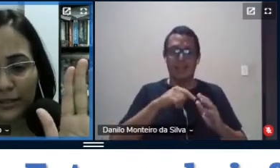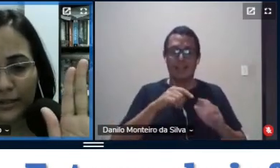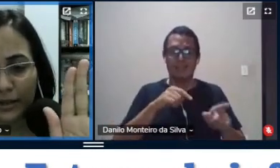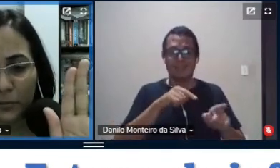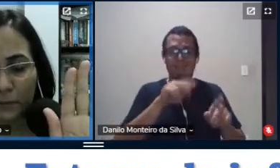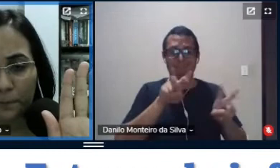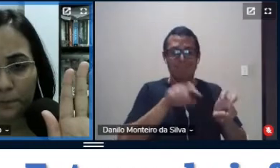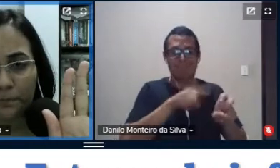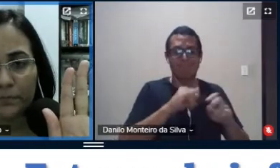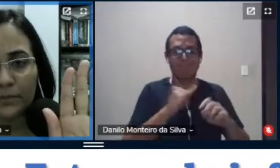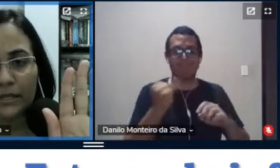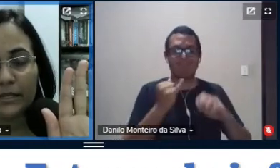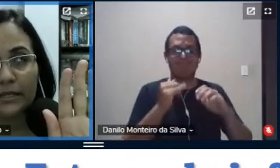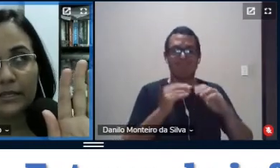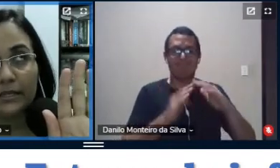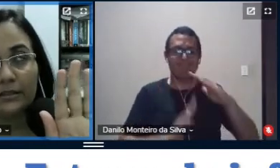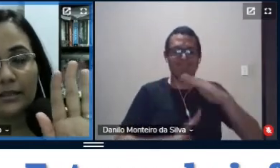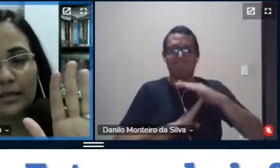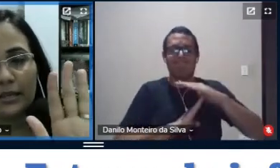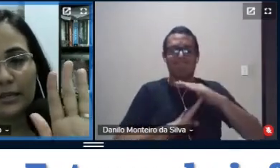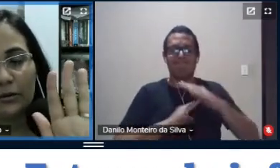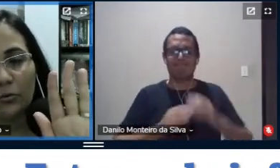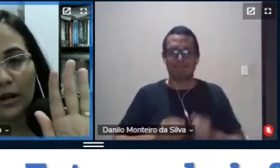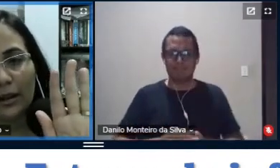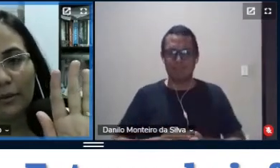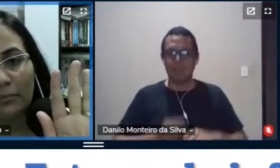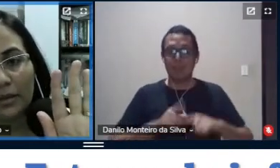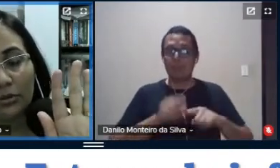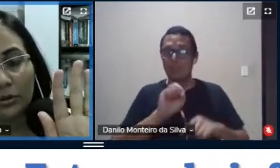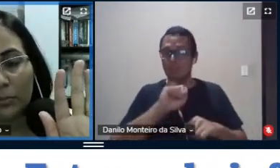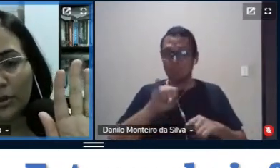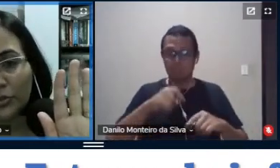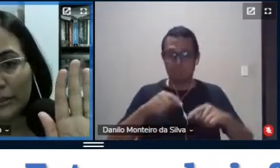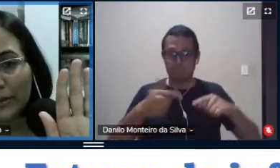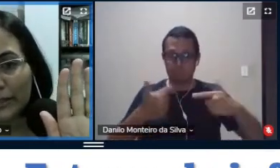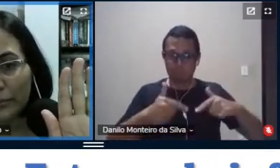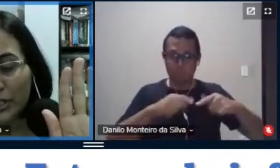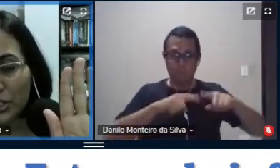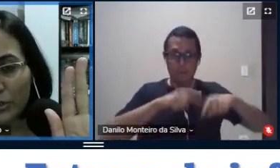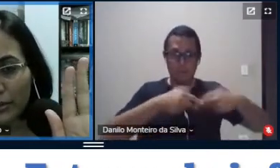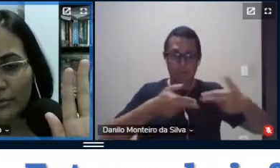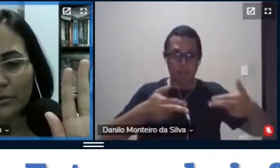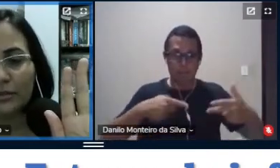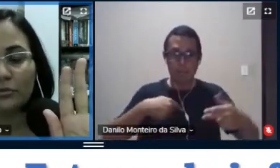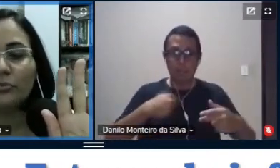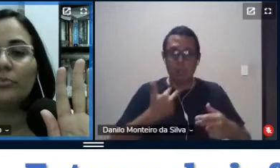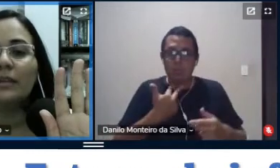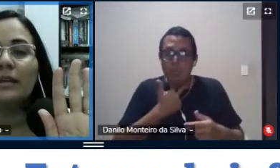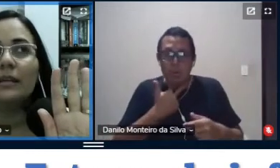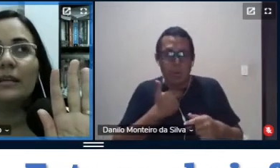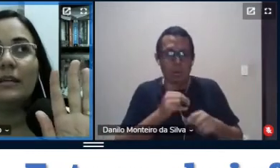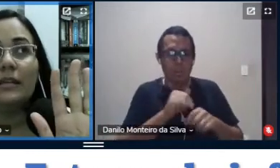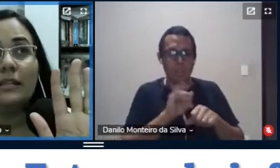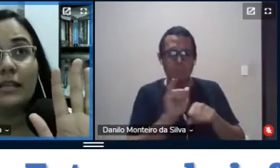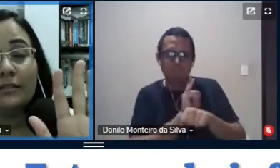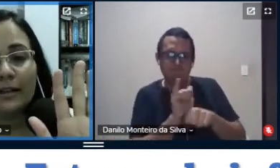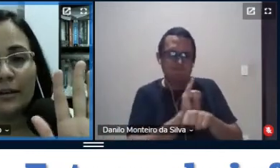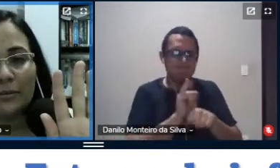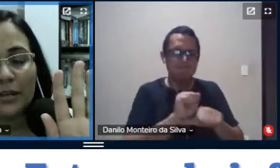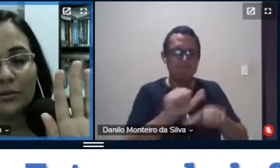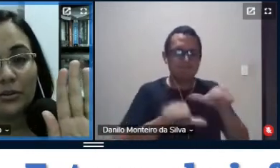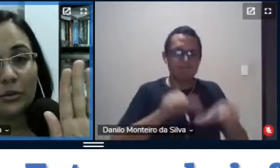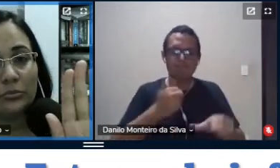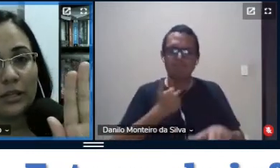com material que tem um acabamento que eu não posso trabalhar, mexer no acabamento, e que